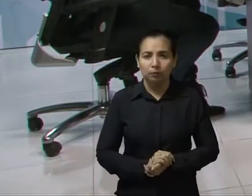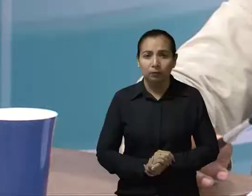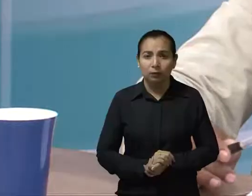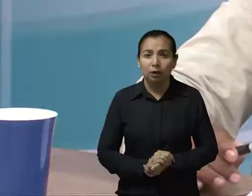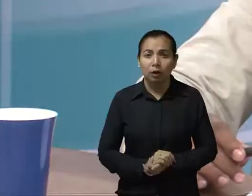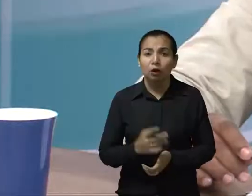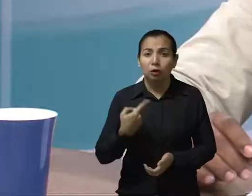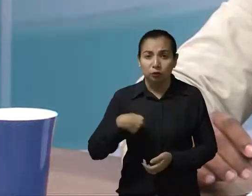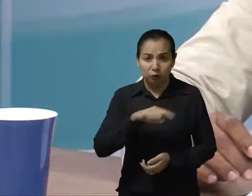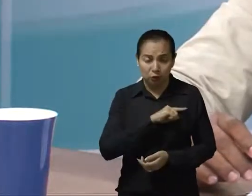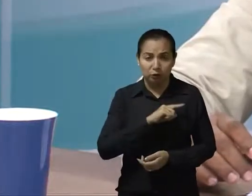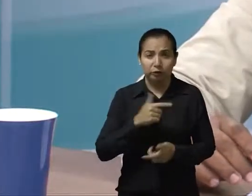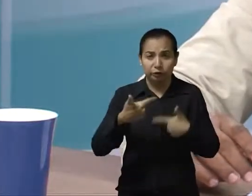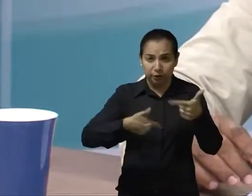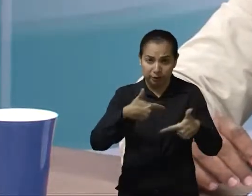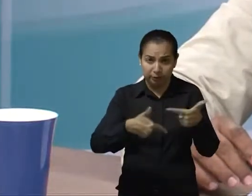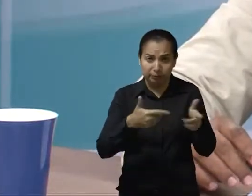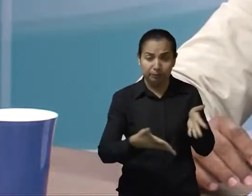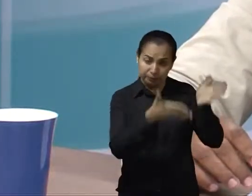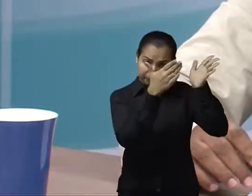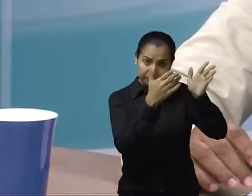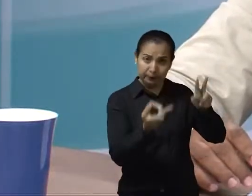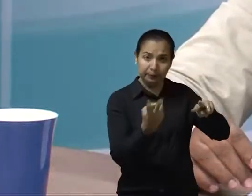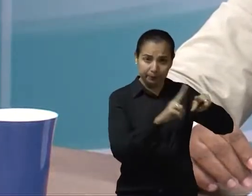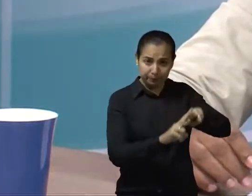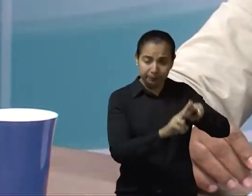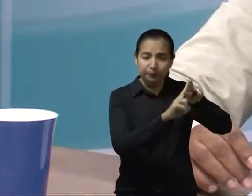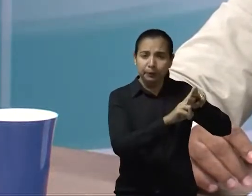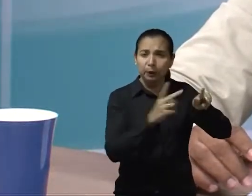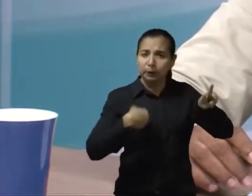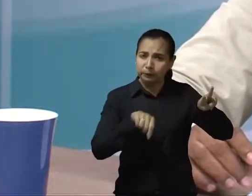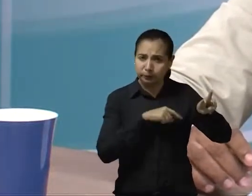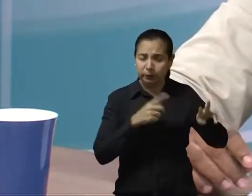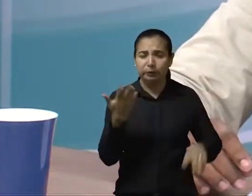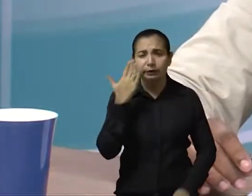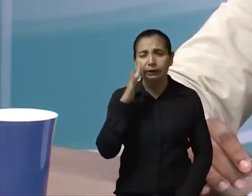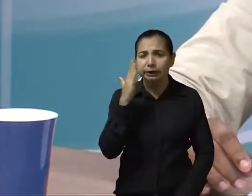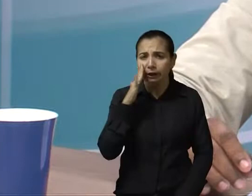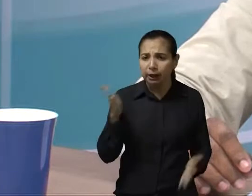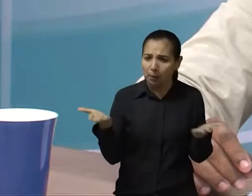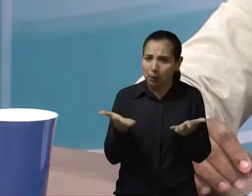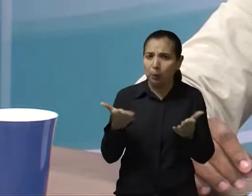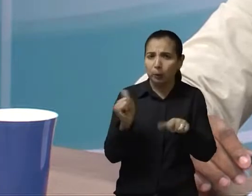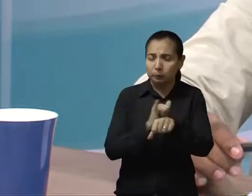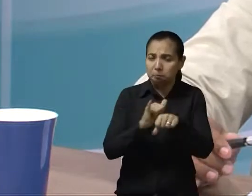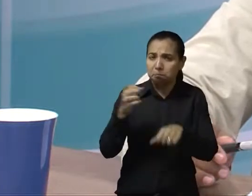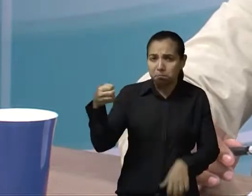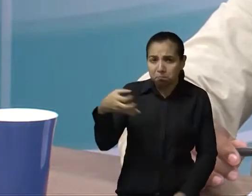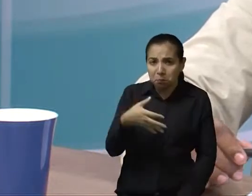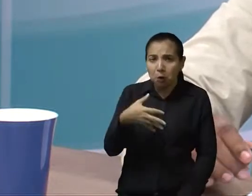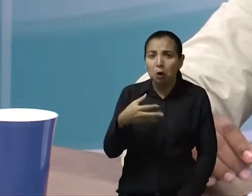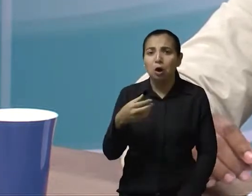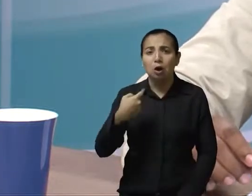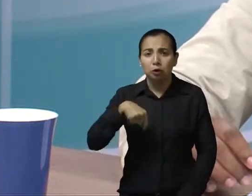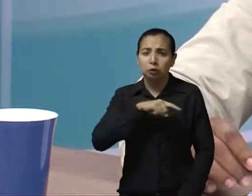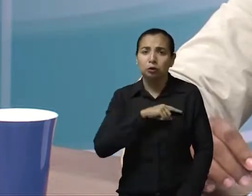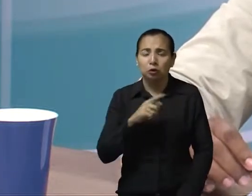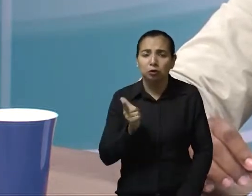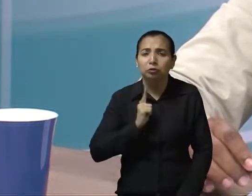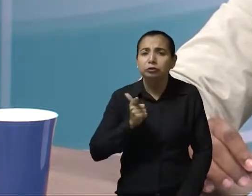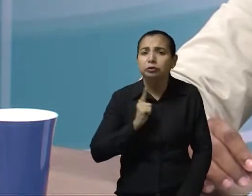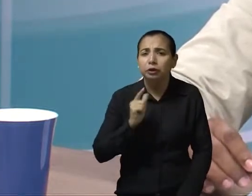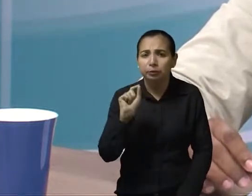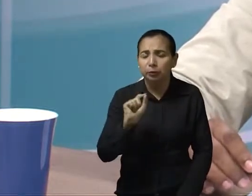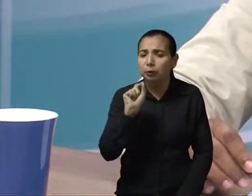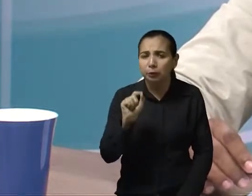Nós que operamos o sistema penitenciário, nós entendemos esse momento e estamos nesse momento